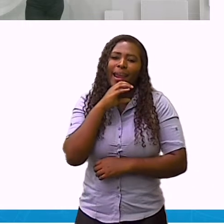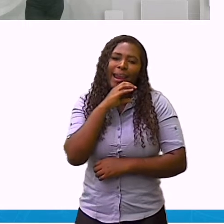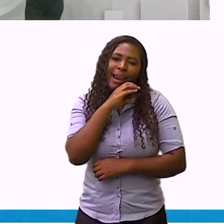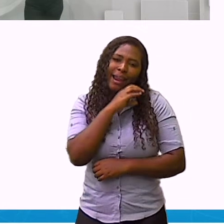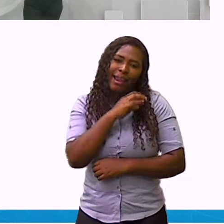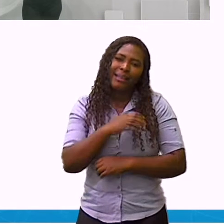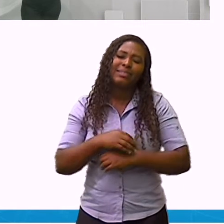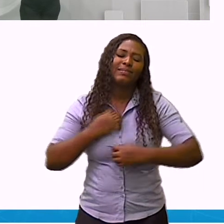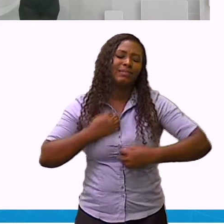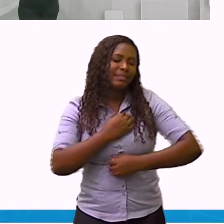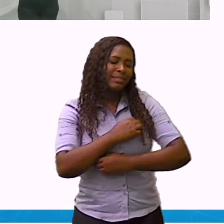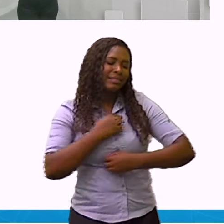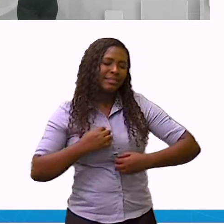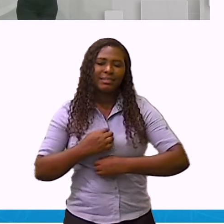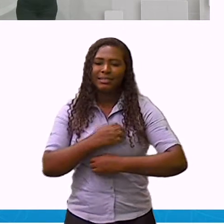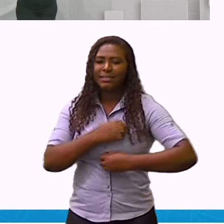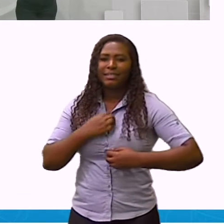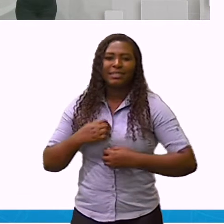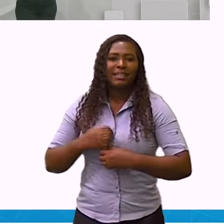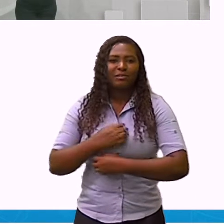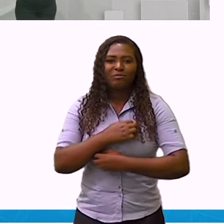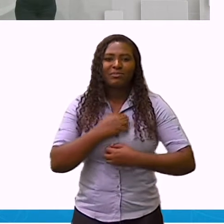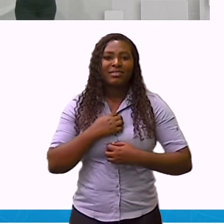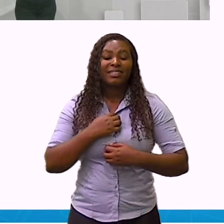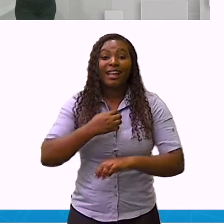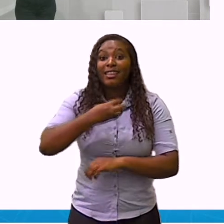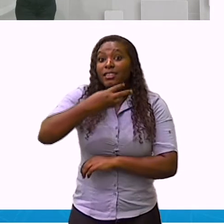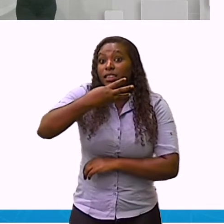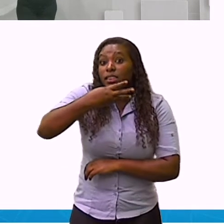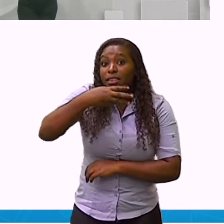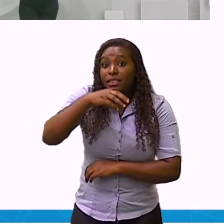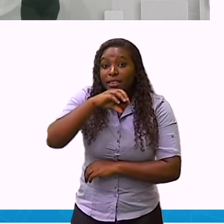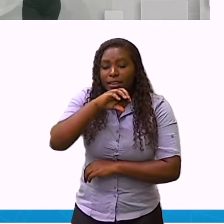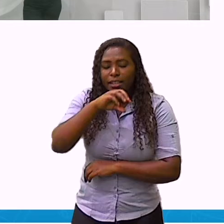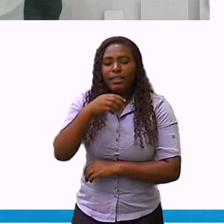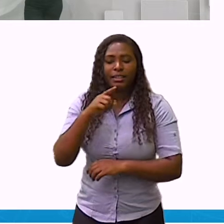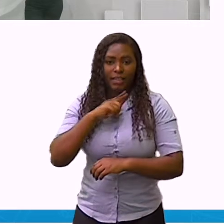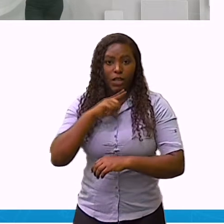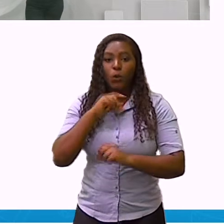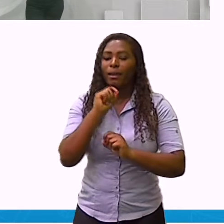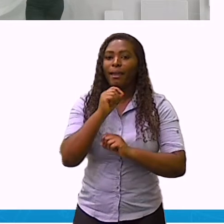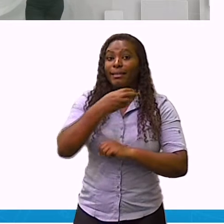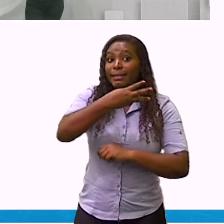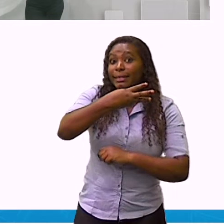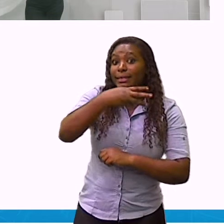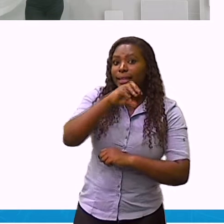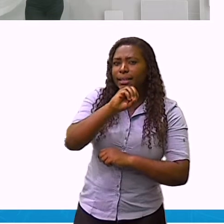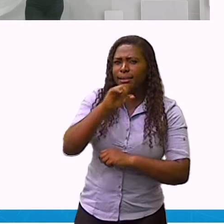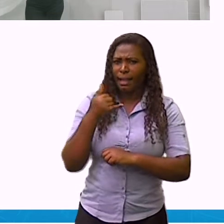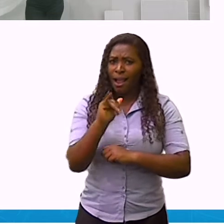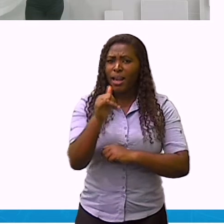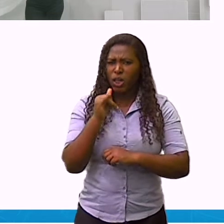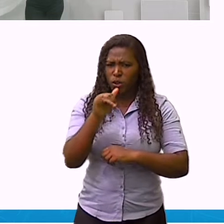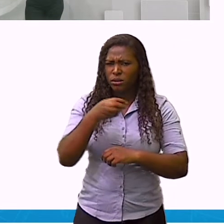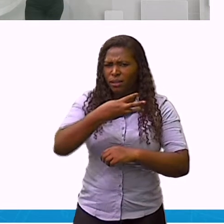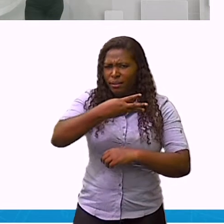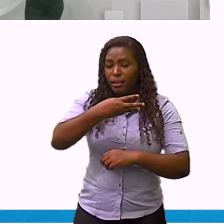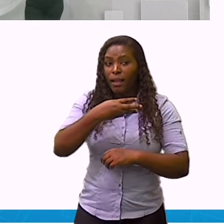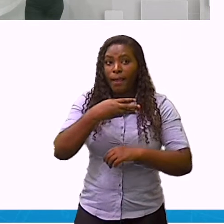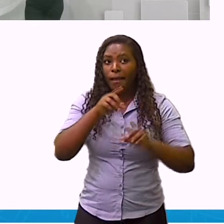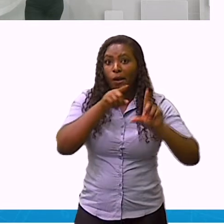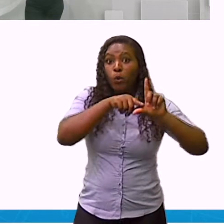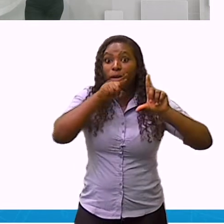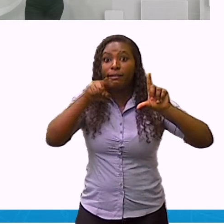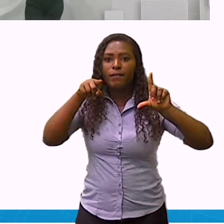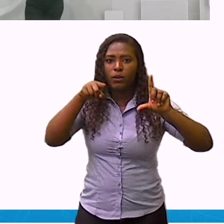amperes, para a sua água ficar quentinha daquele jeito. Então, o raio, ele é 1000 vezes